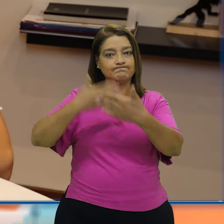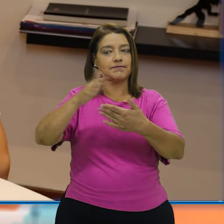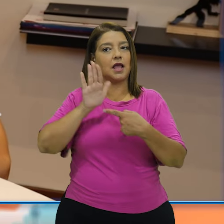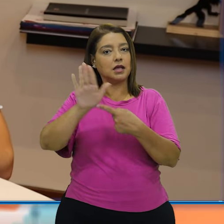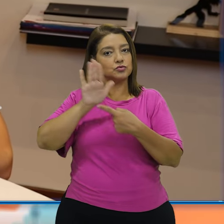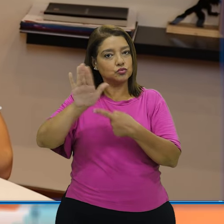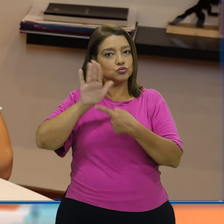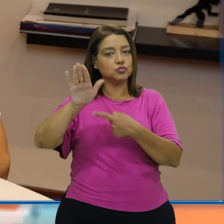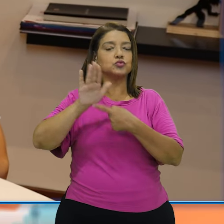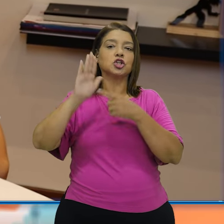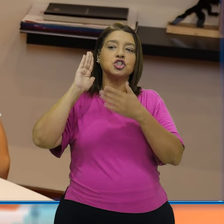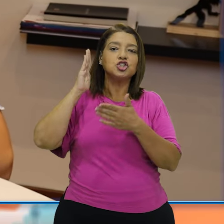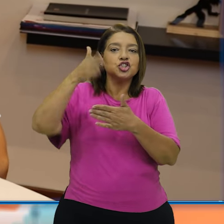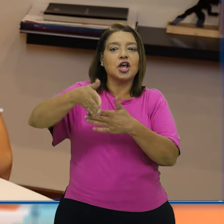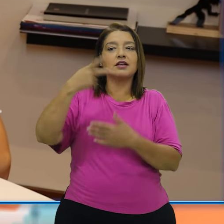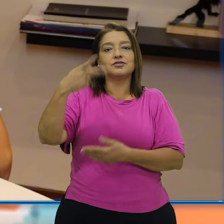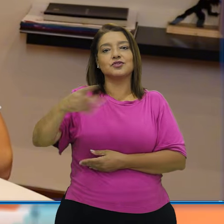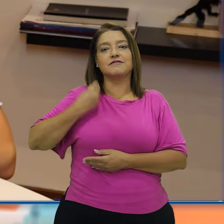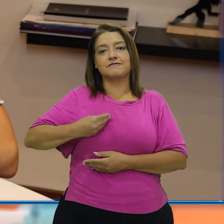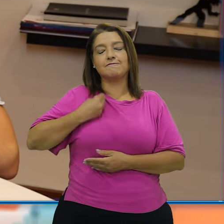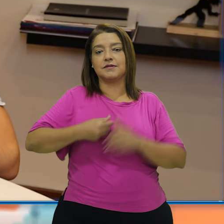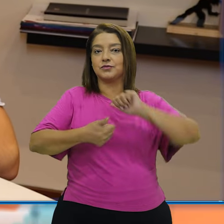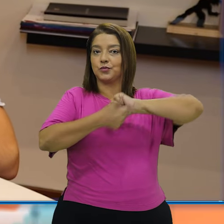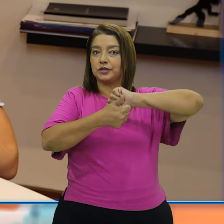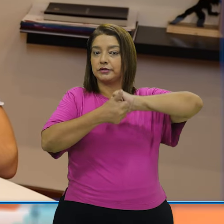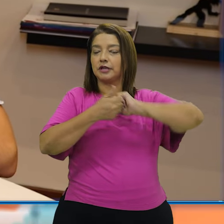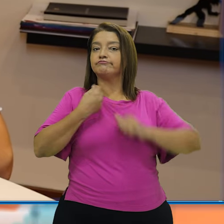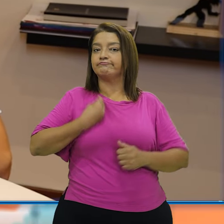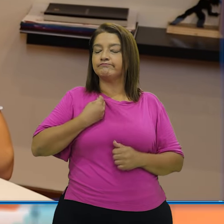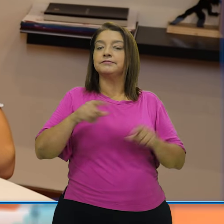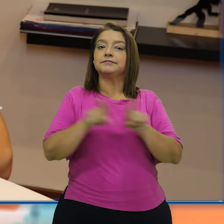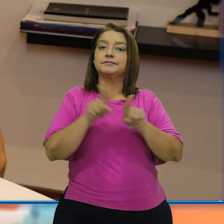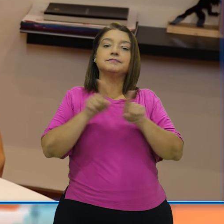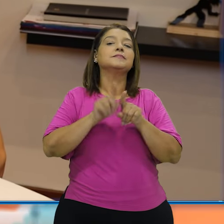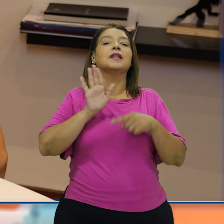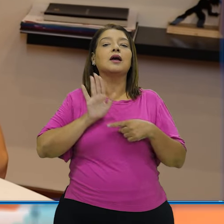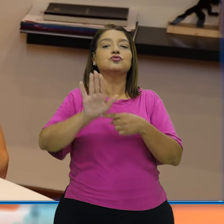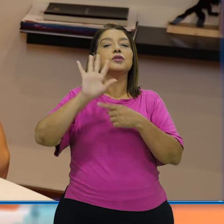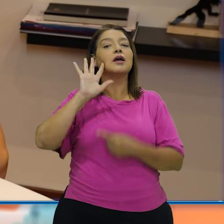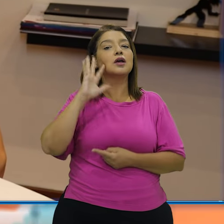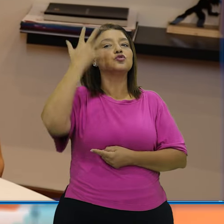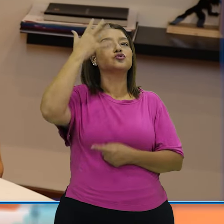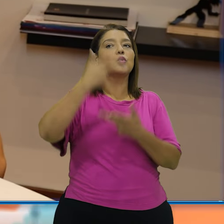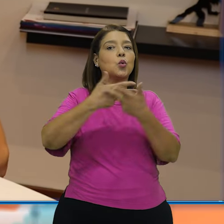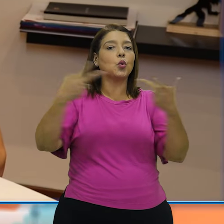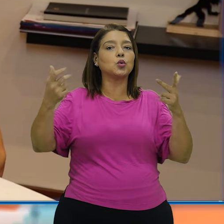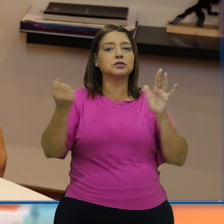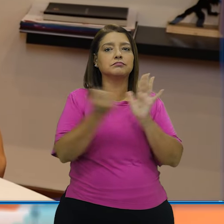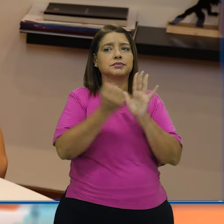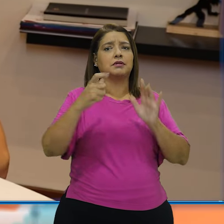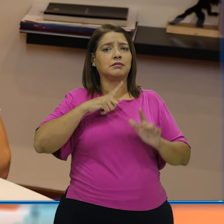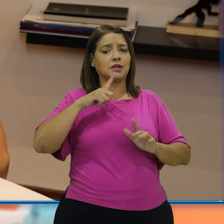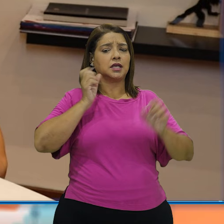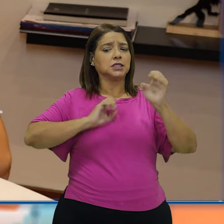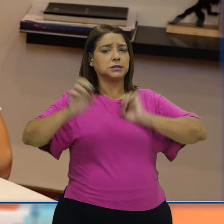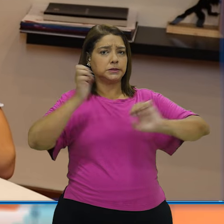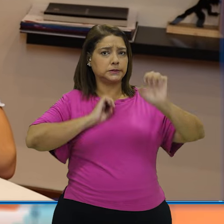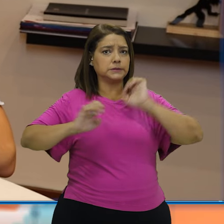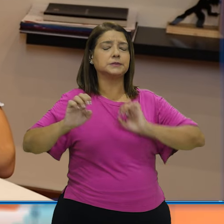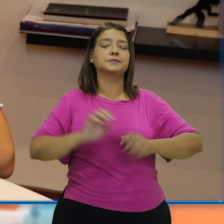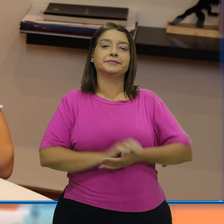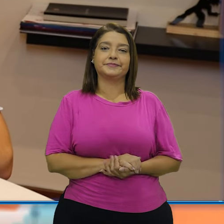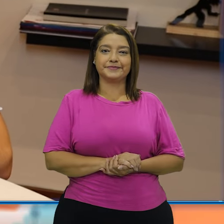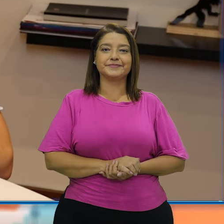contribui diretamente na qualidade de vida do indivíduo e também ajuda a reduzir os impactos do estresse em